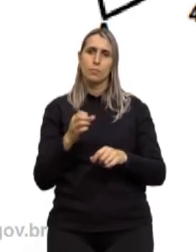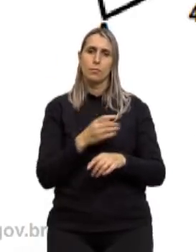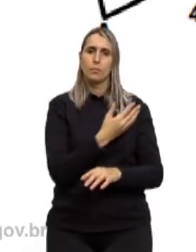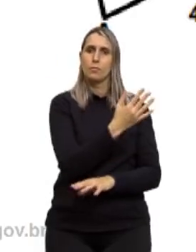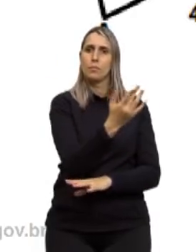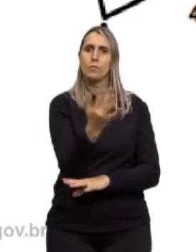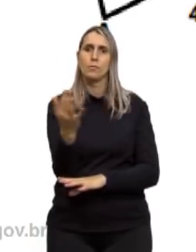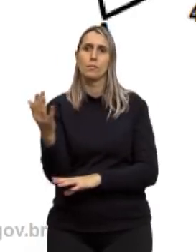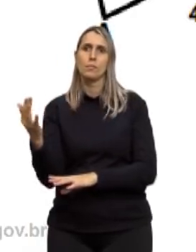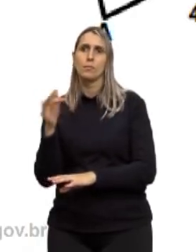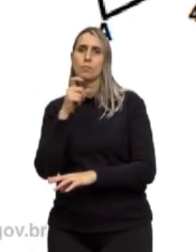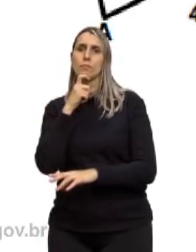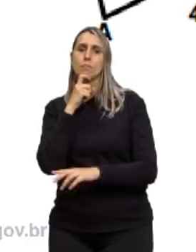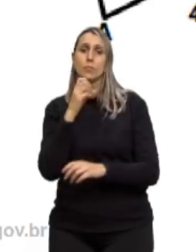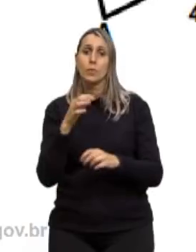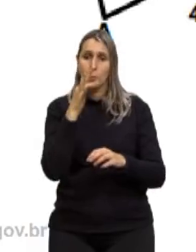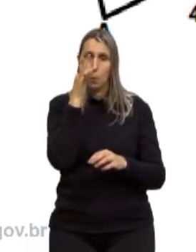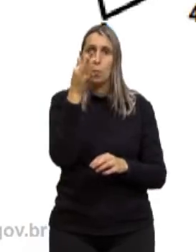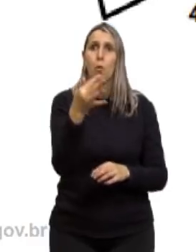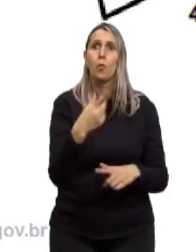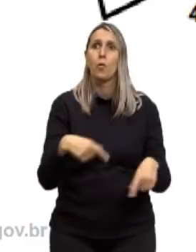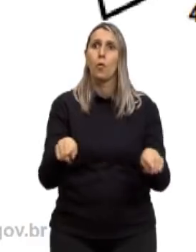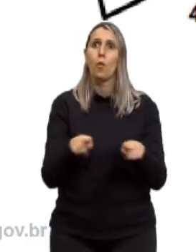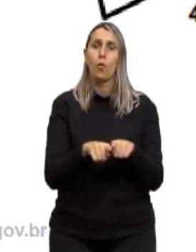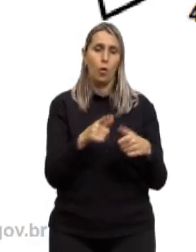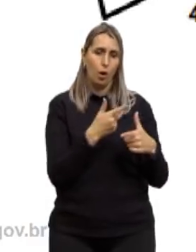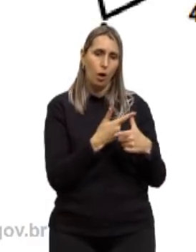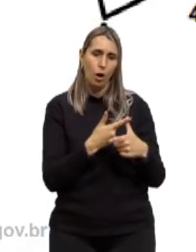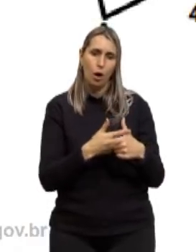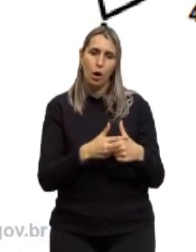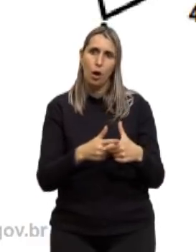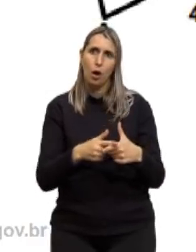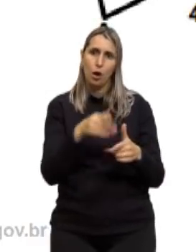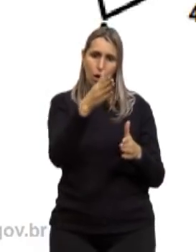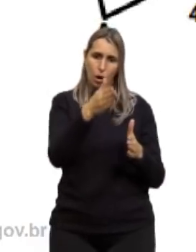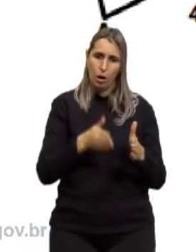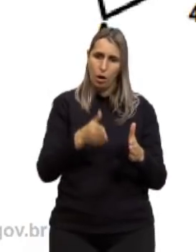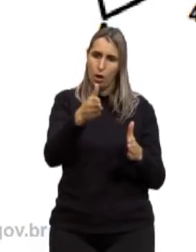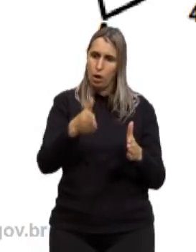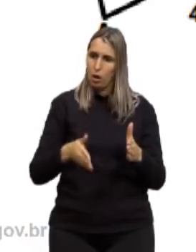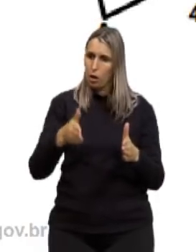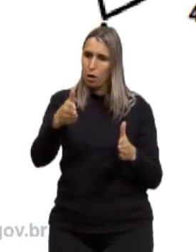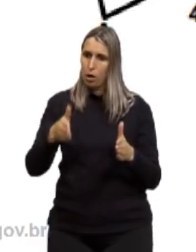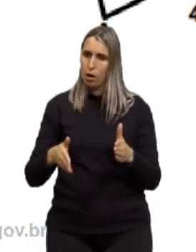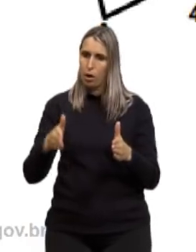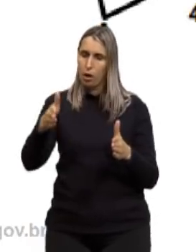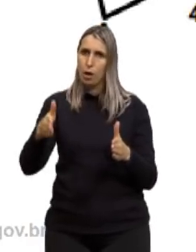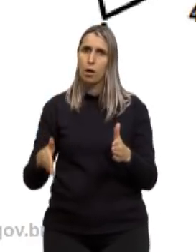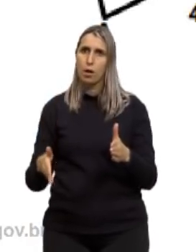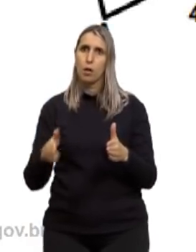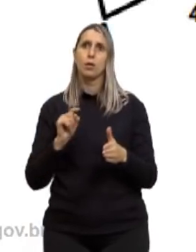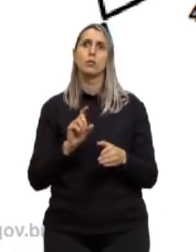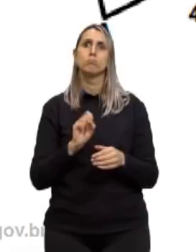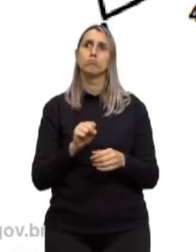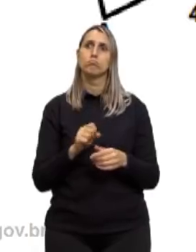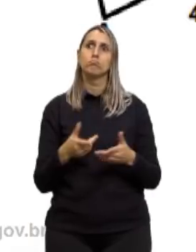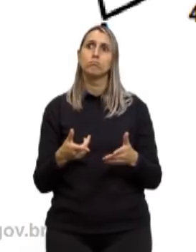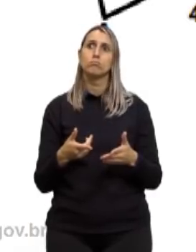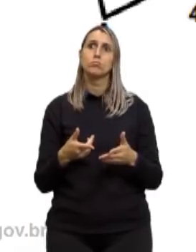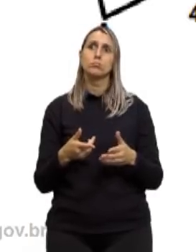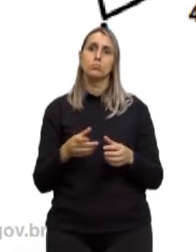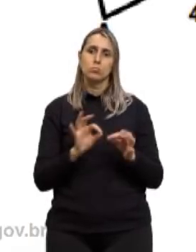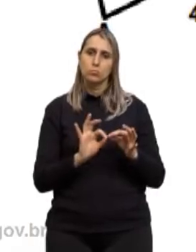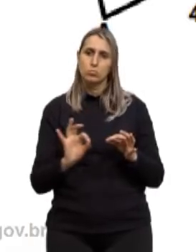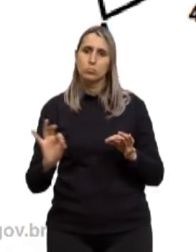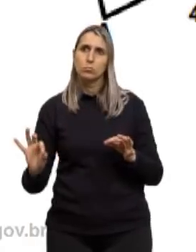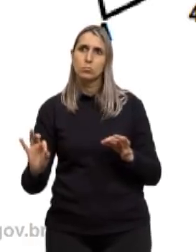folhagens e flores onde as divisões são todas paralelas a base sendo assim as